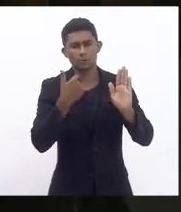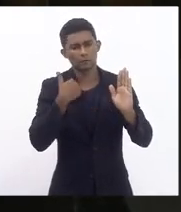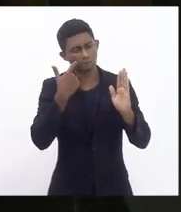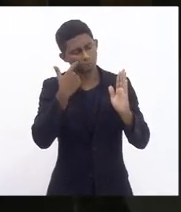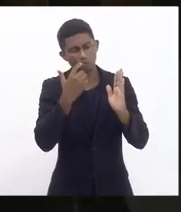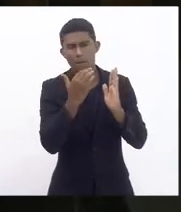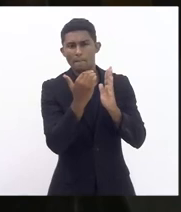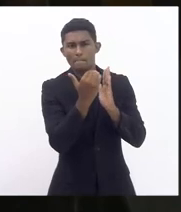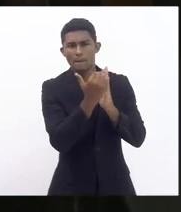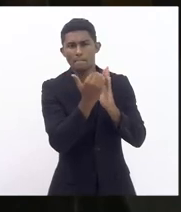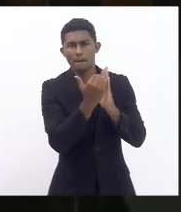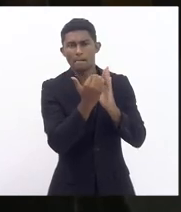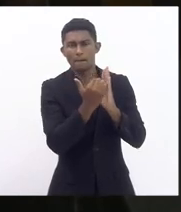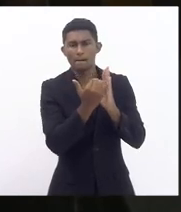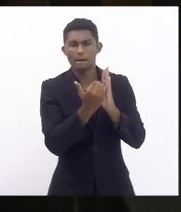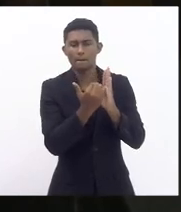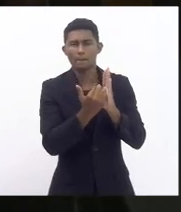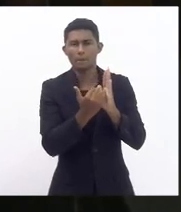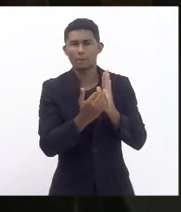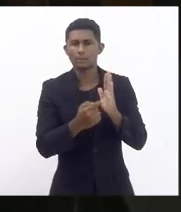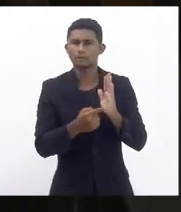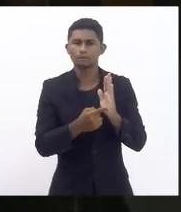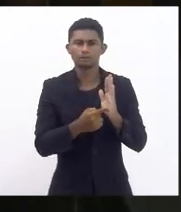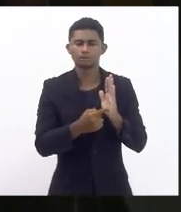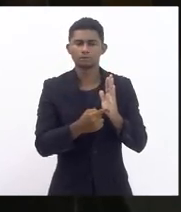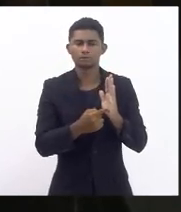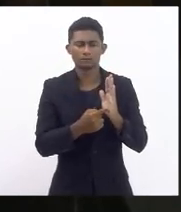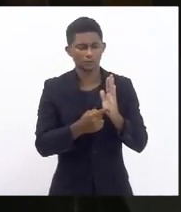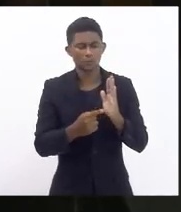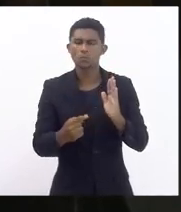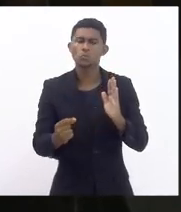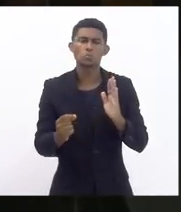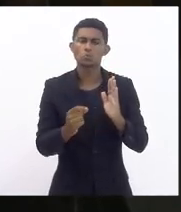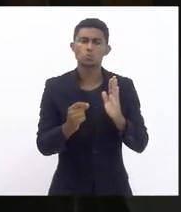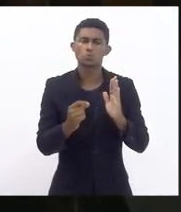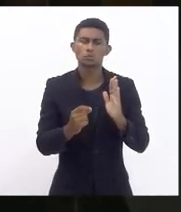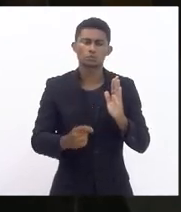tudo aquilo que pudesse refletir